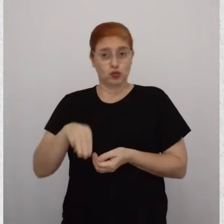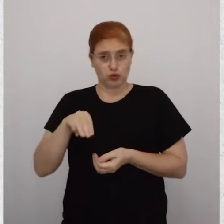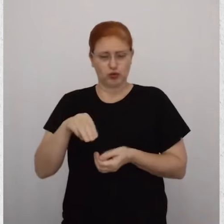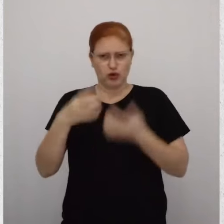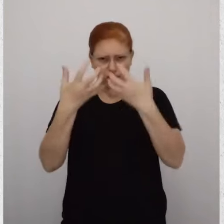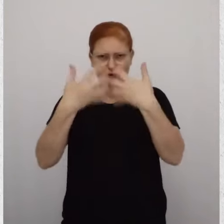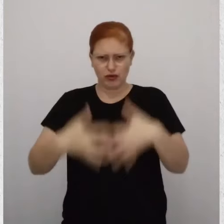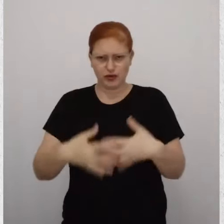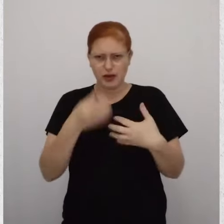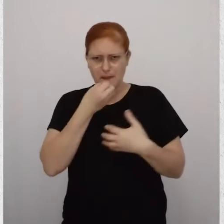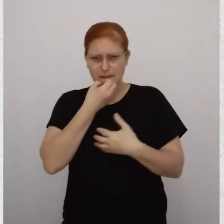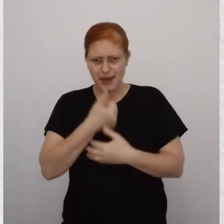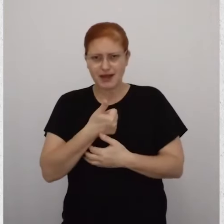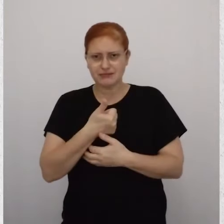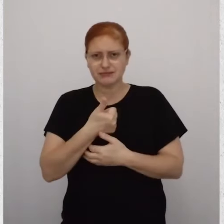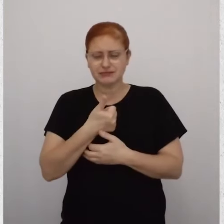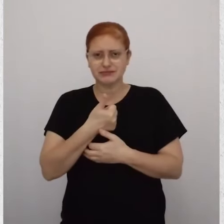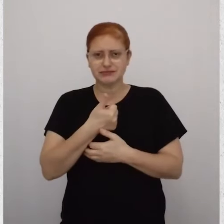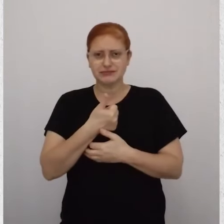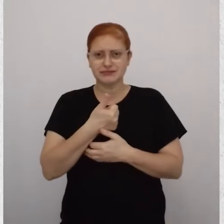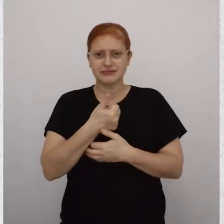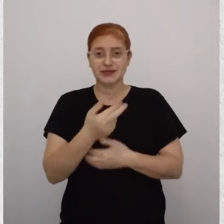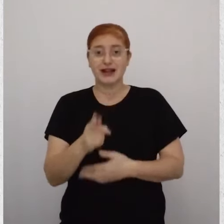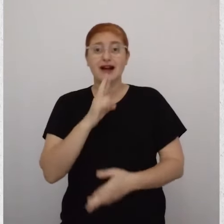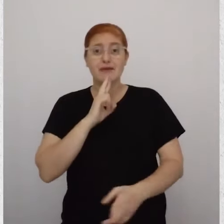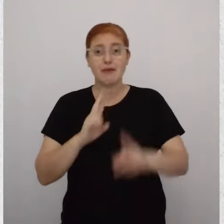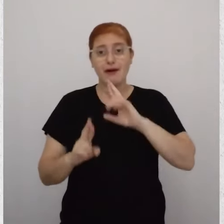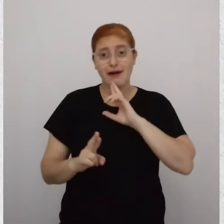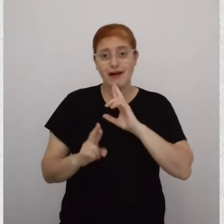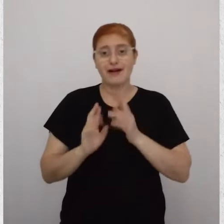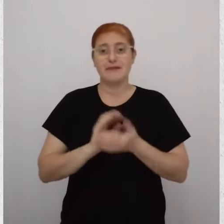vocês? Digam aí.